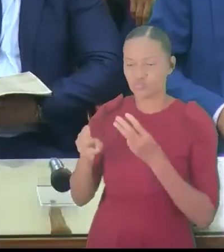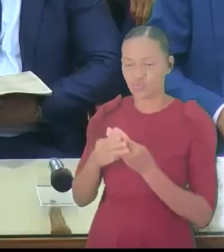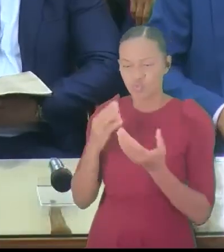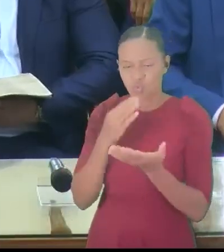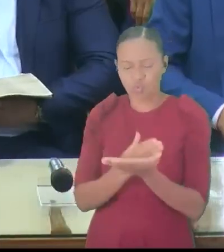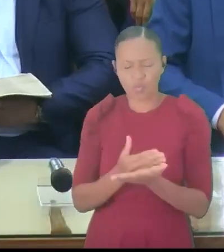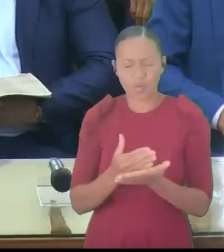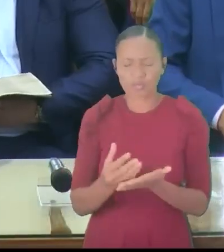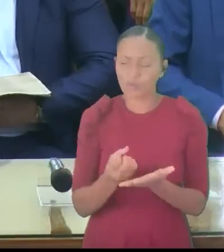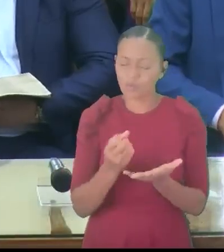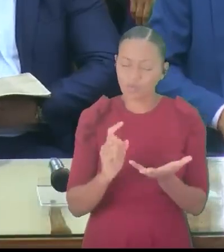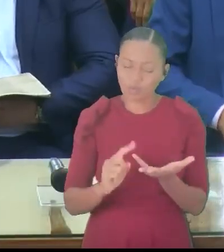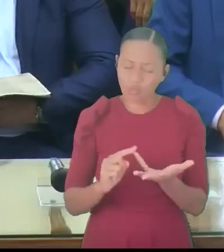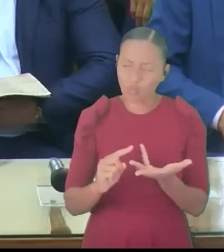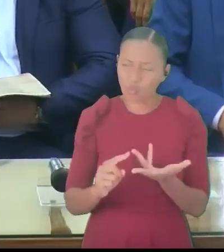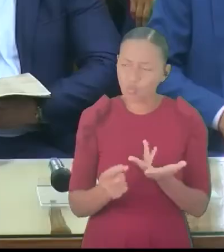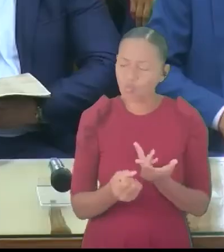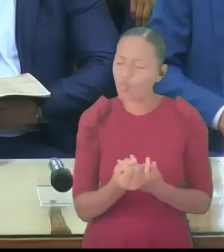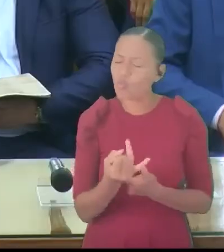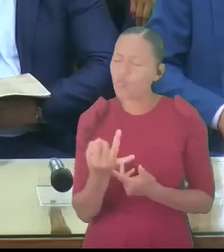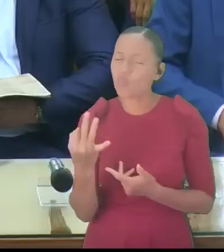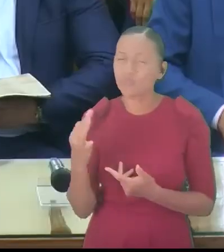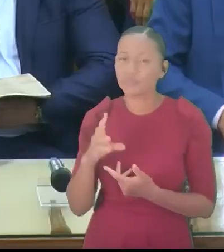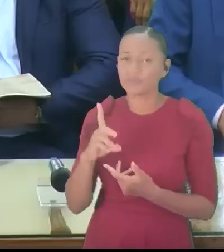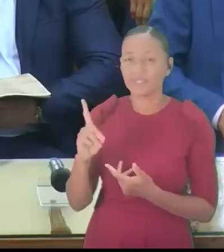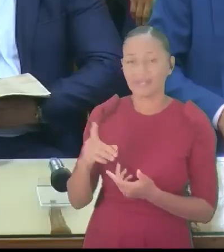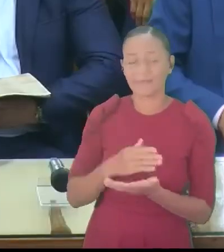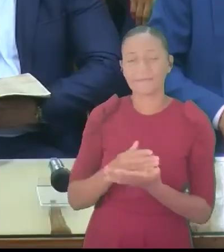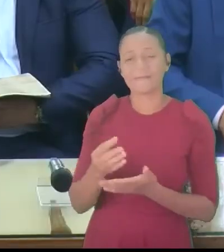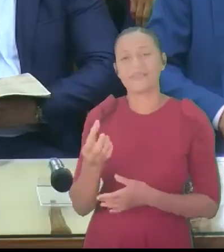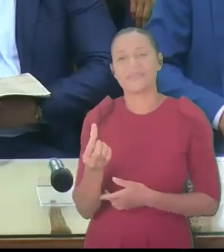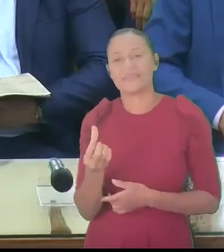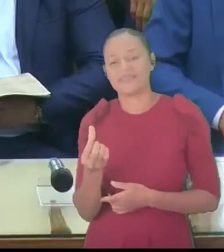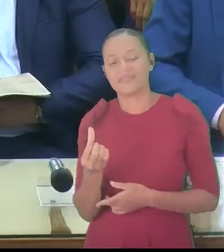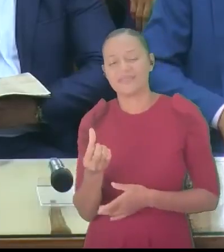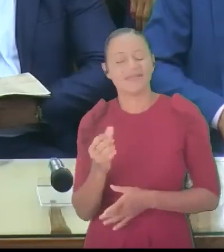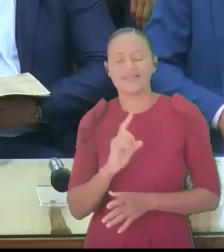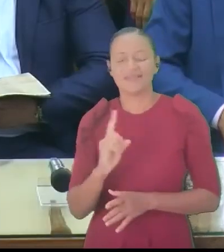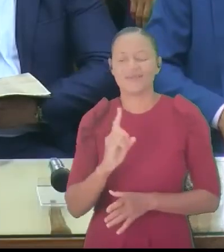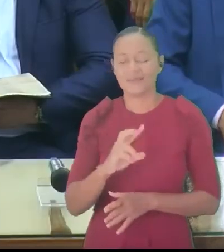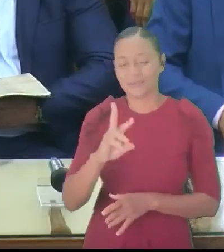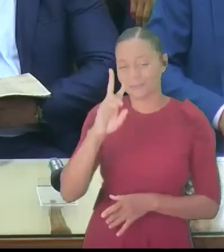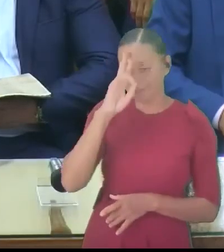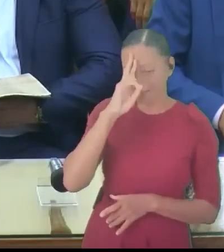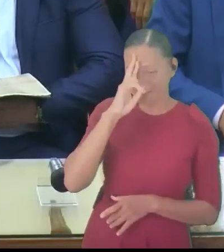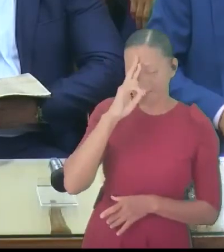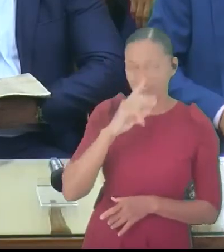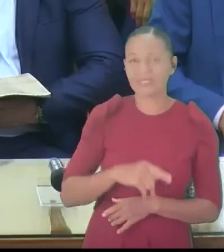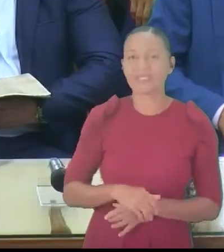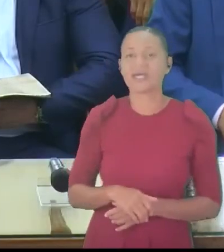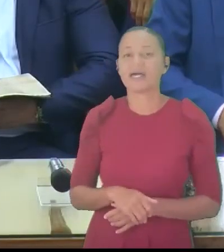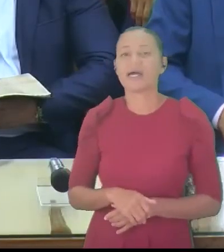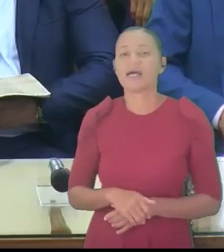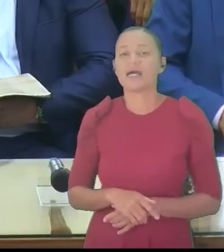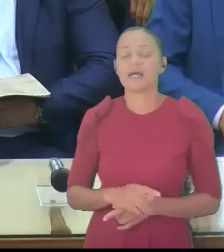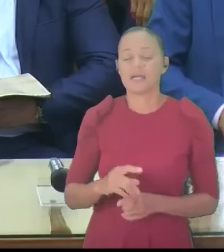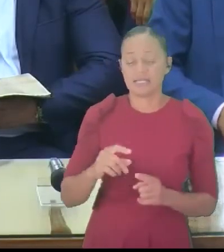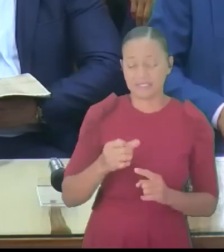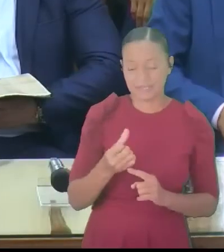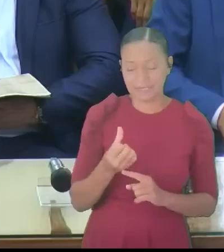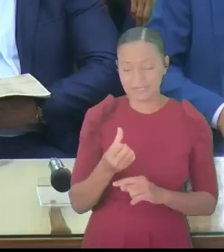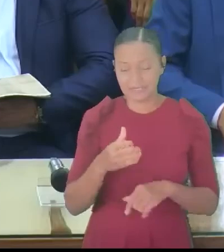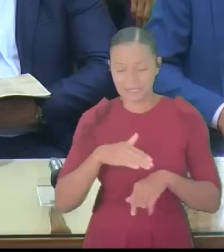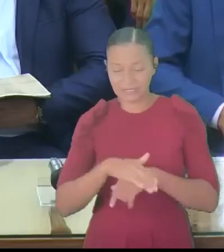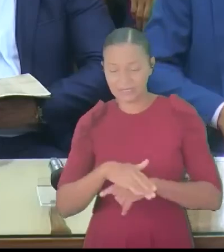a partir das 6 da manhã. O judeu, ele não conta de meia-noite. De noite são 4 vigílias. De 6 da